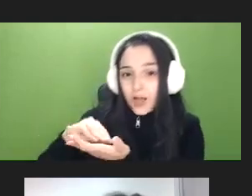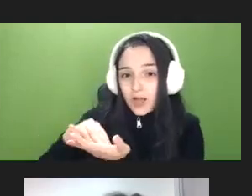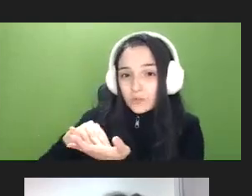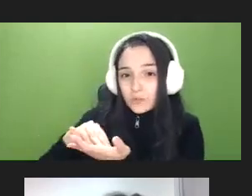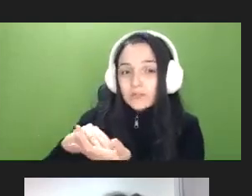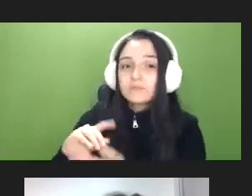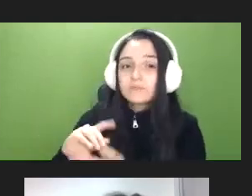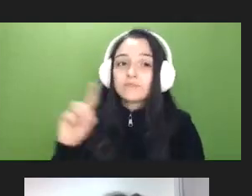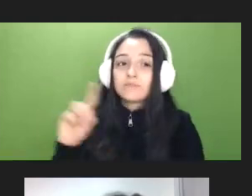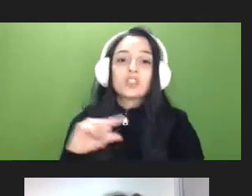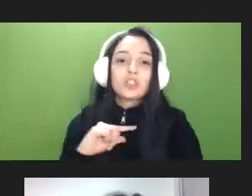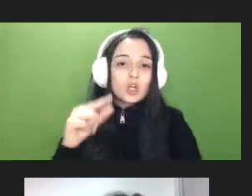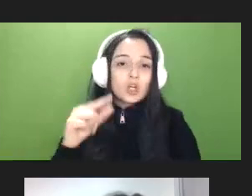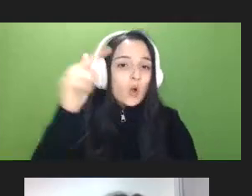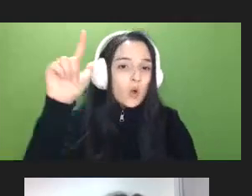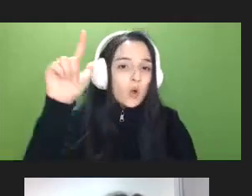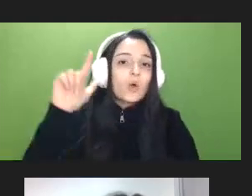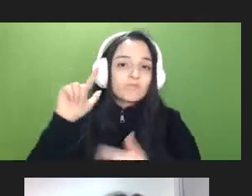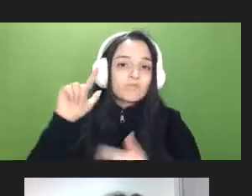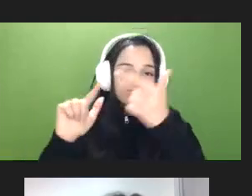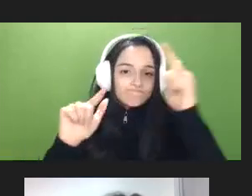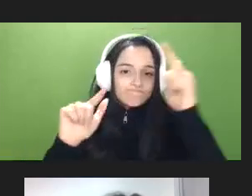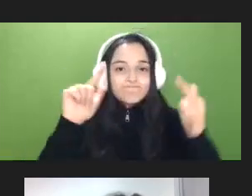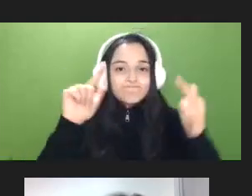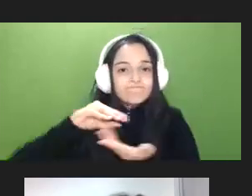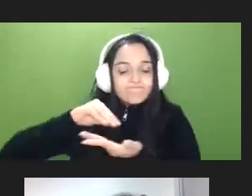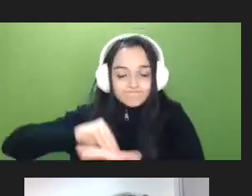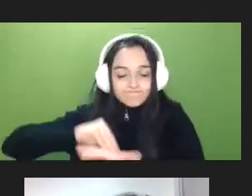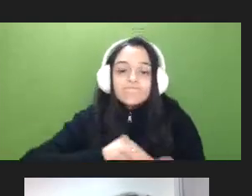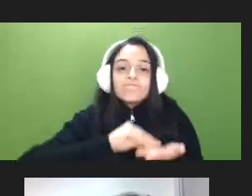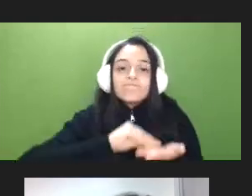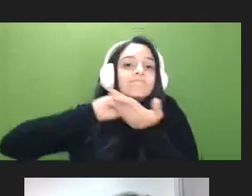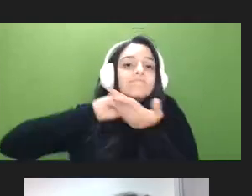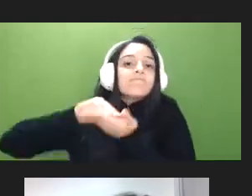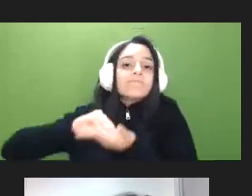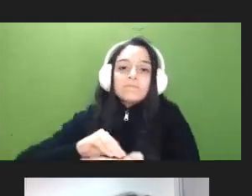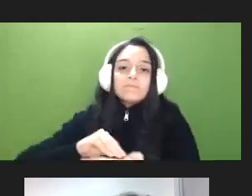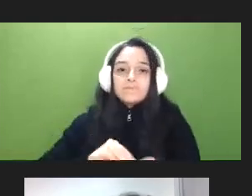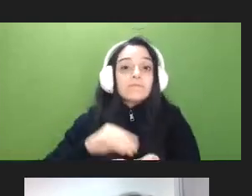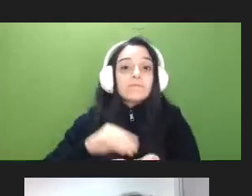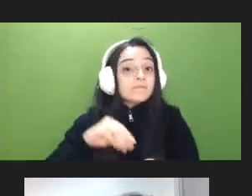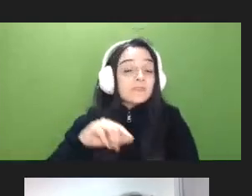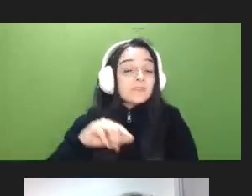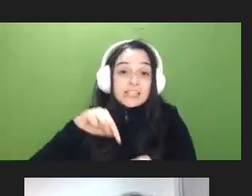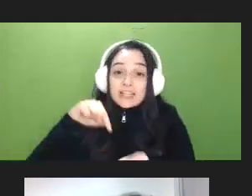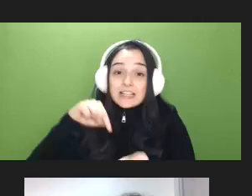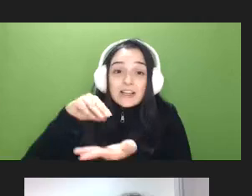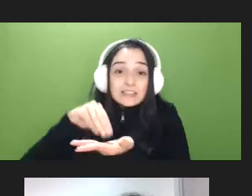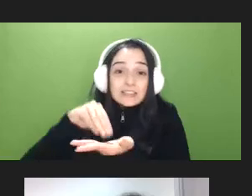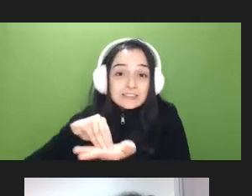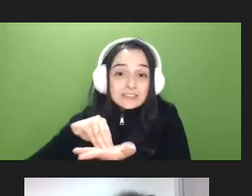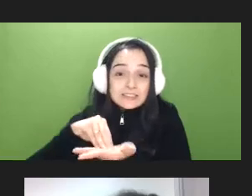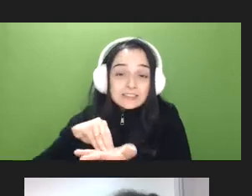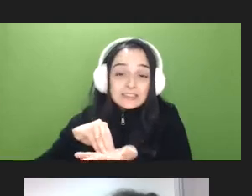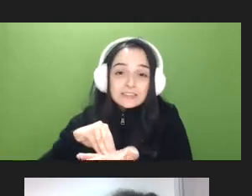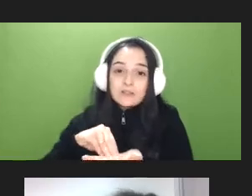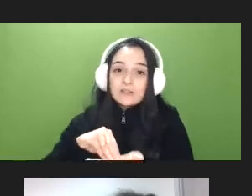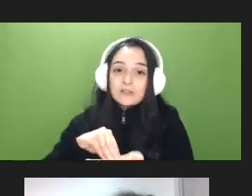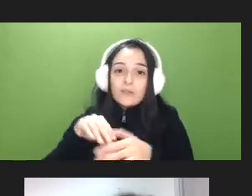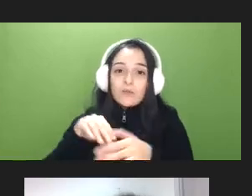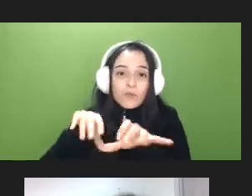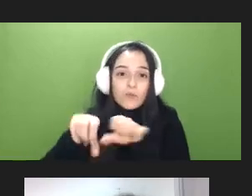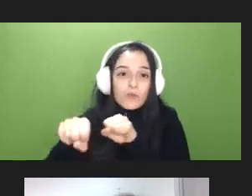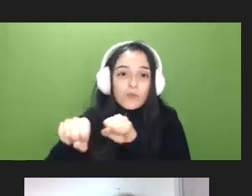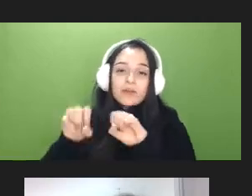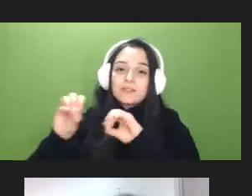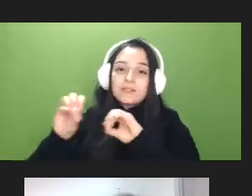Então, eu comecei a entender aos poucos que essas lacunas existiam na formação em ensino superior, na